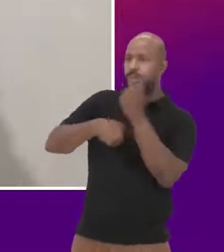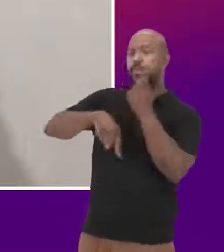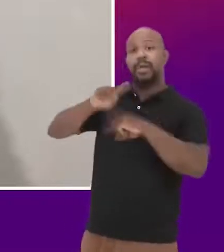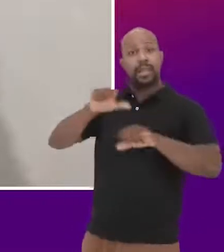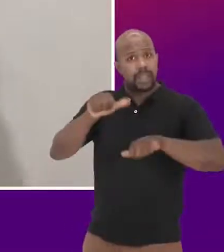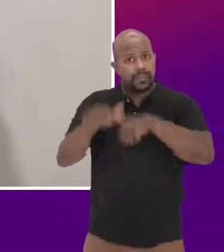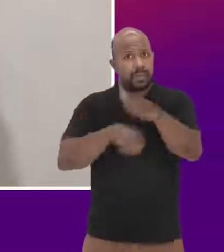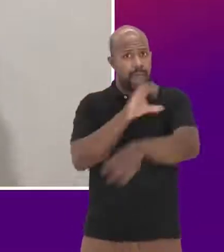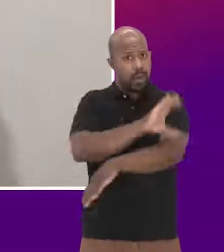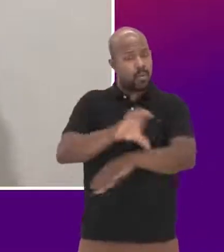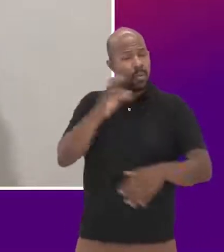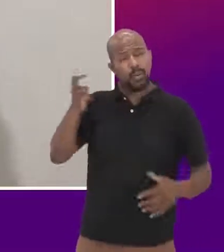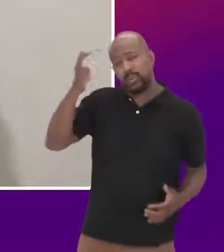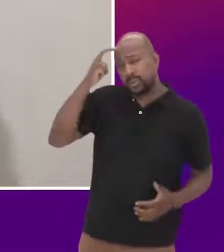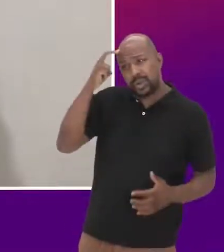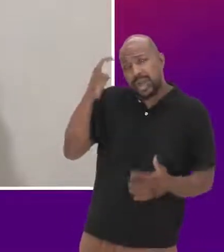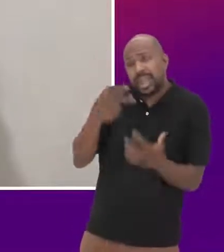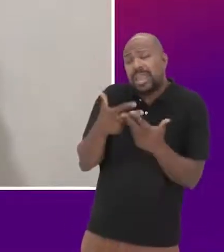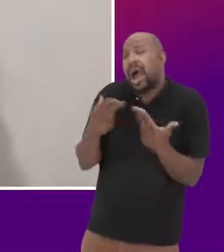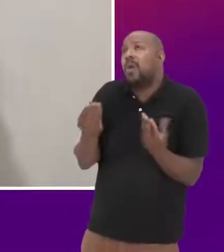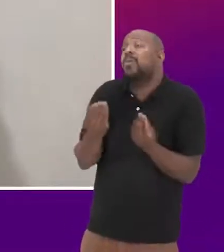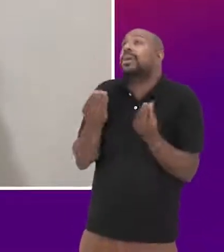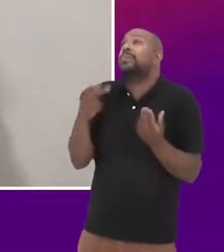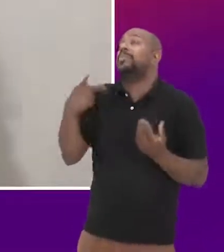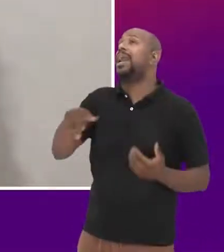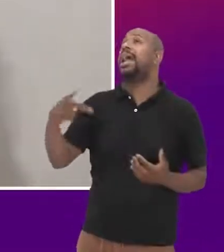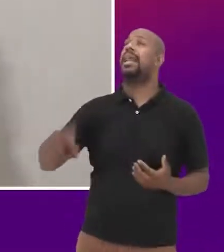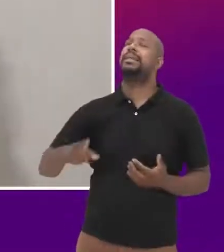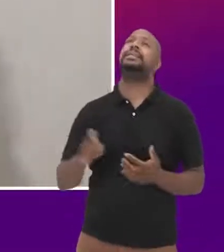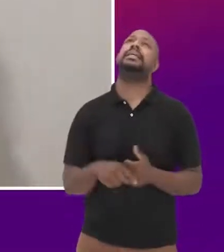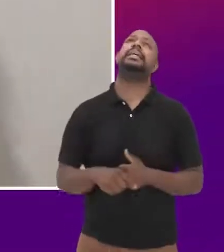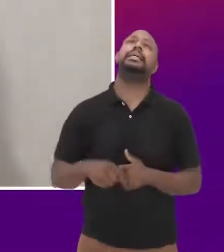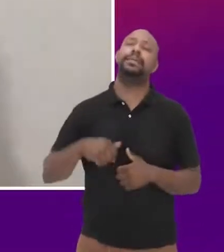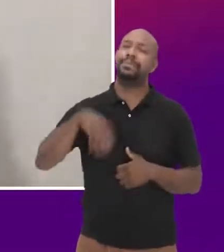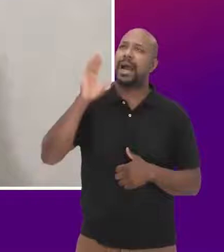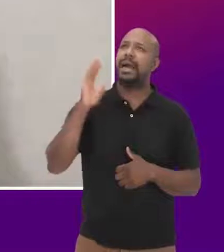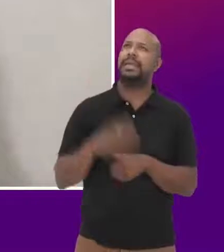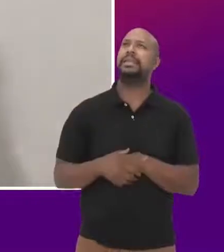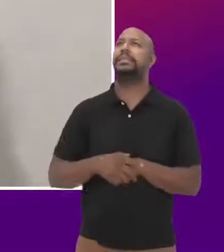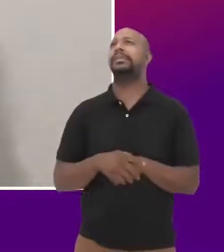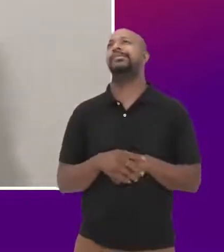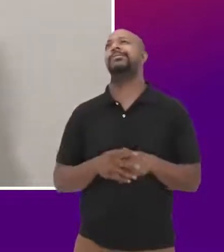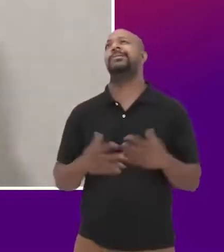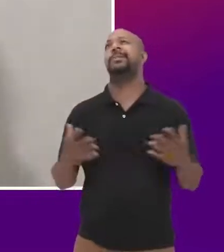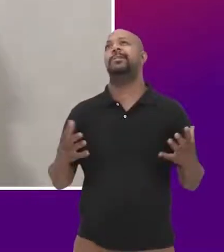cultura em algo que para elas seja mais